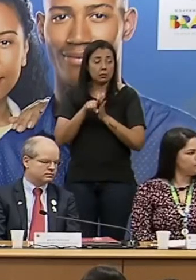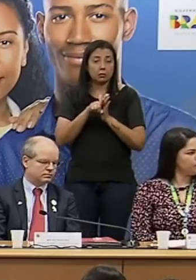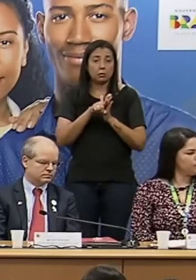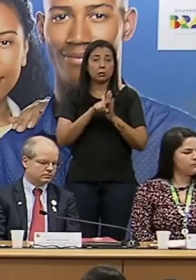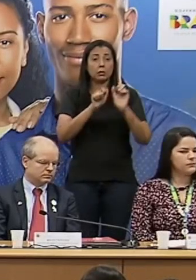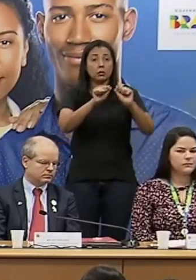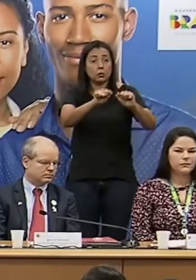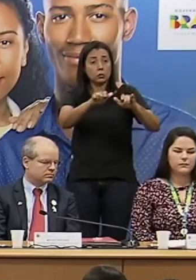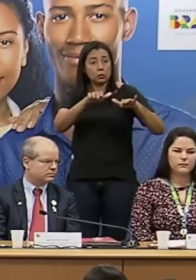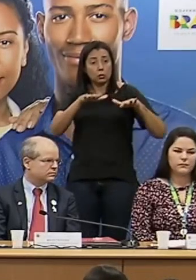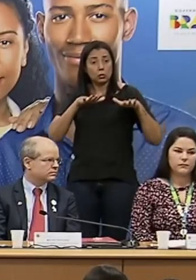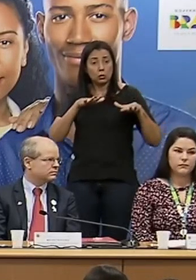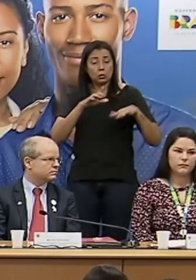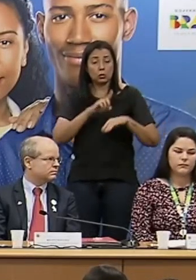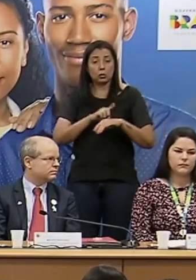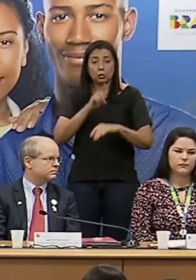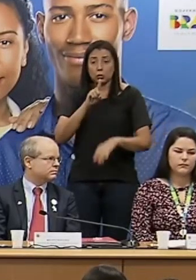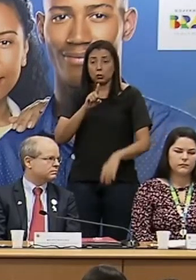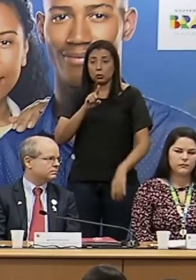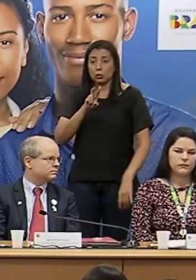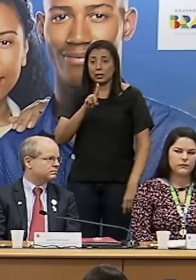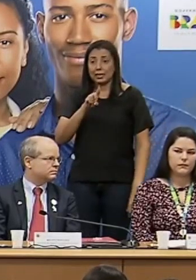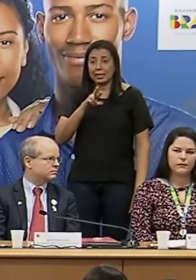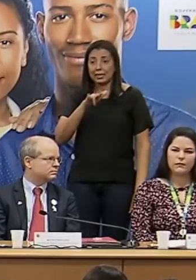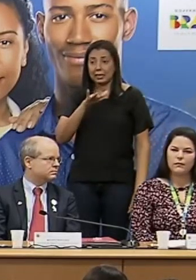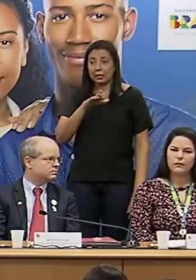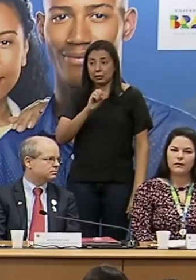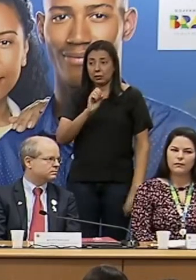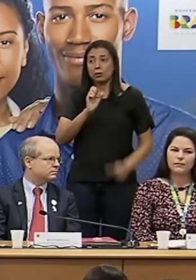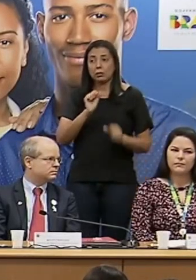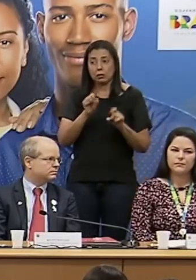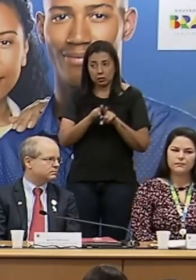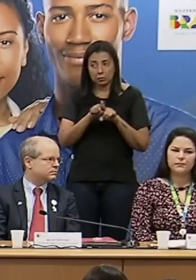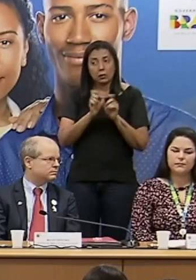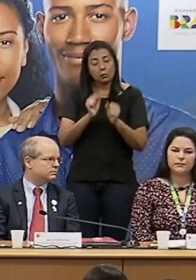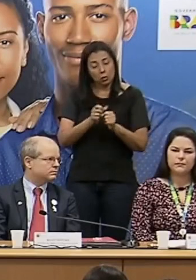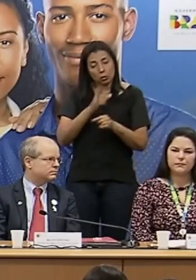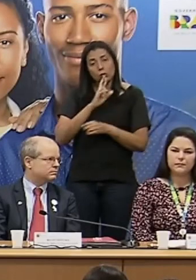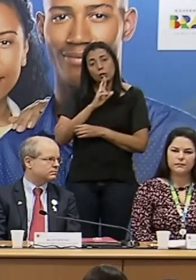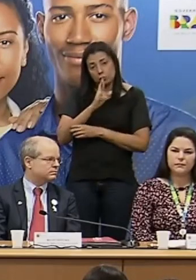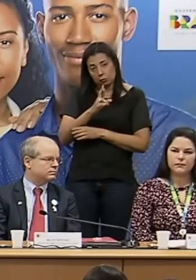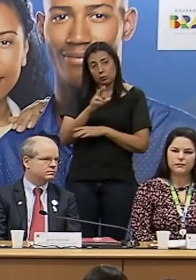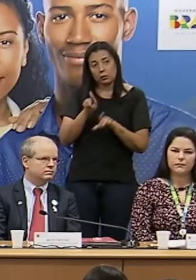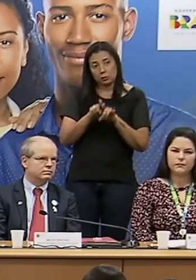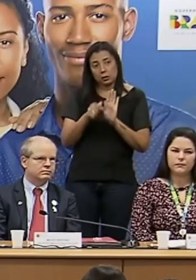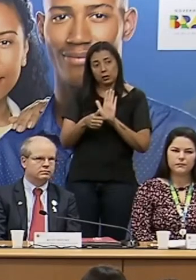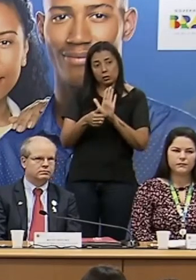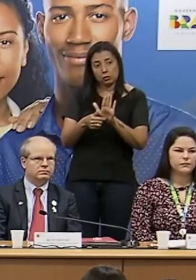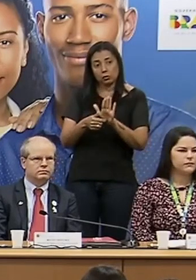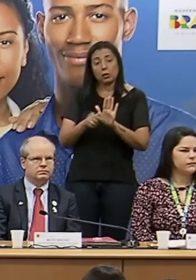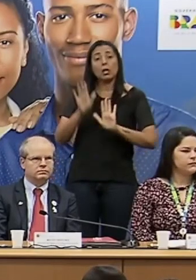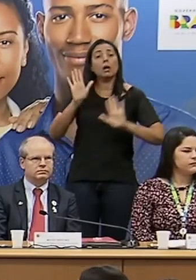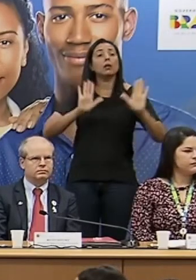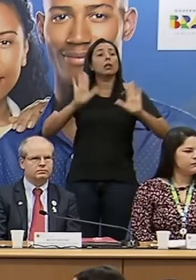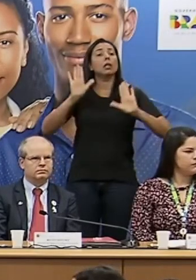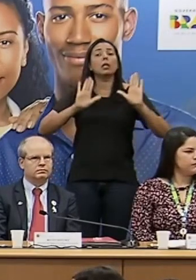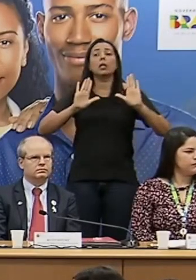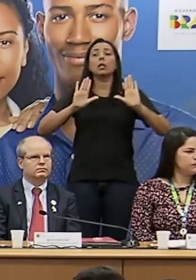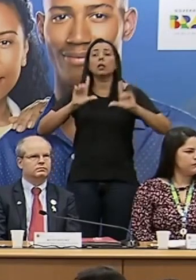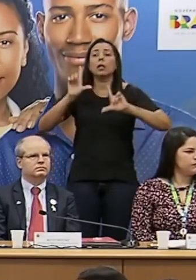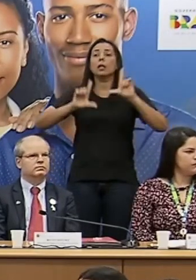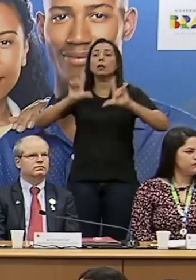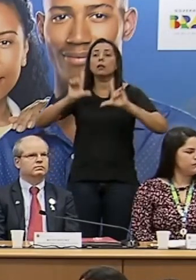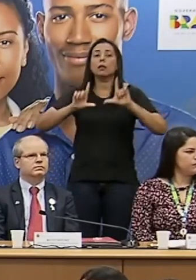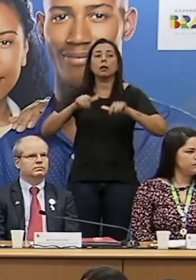do auditório, que o doutor Drauro pode também ajudar a responder. Alguém da imprensa gostaria de